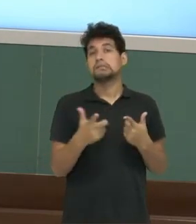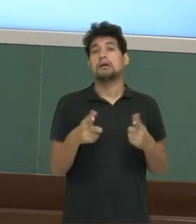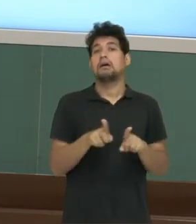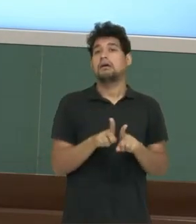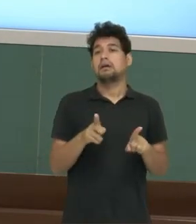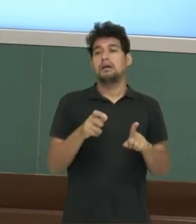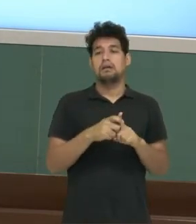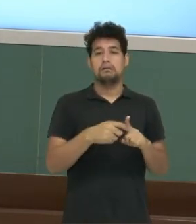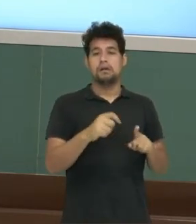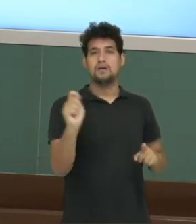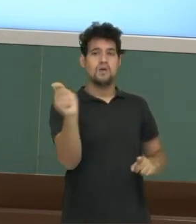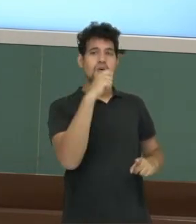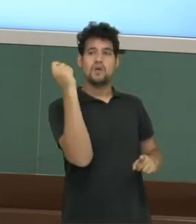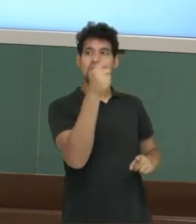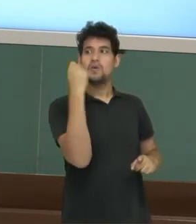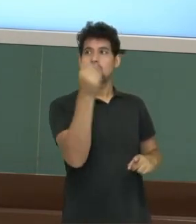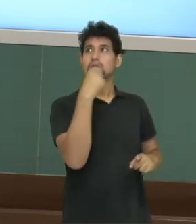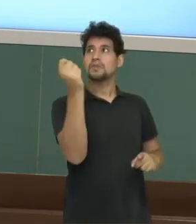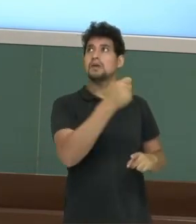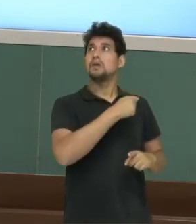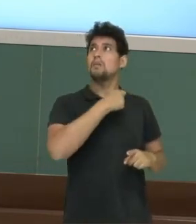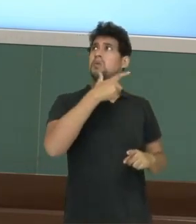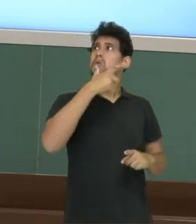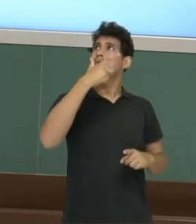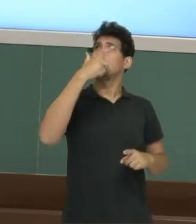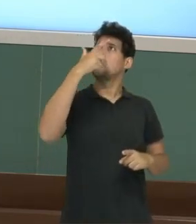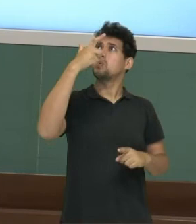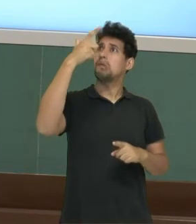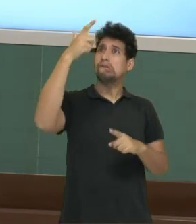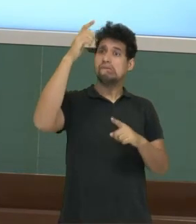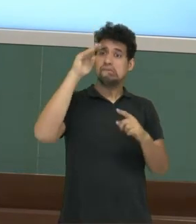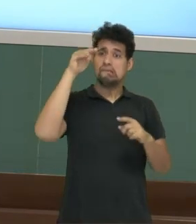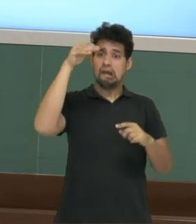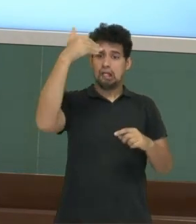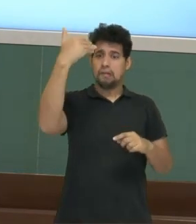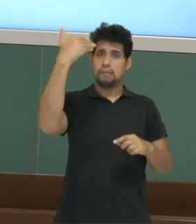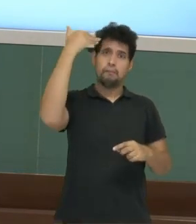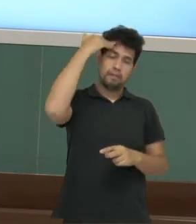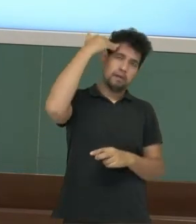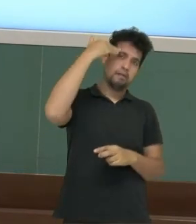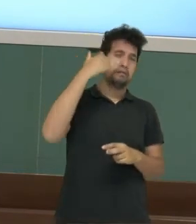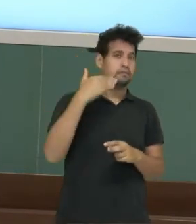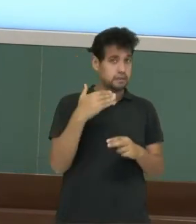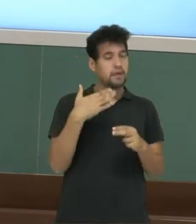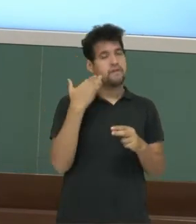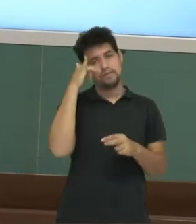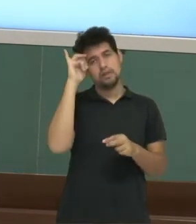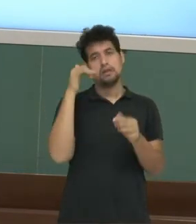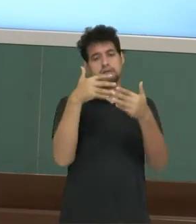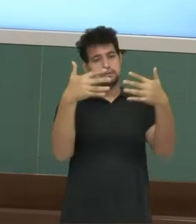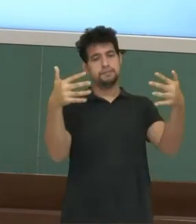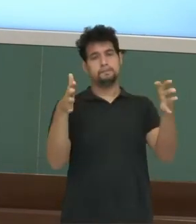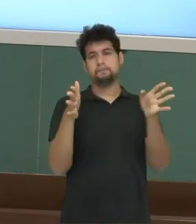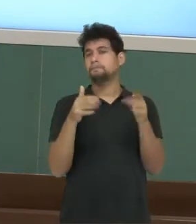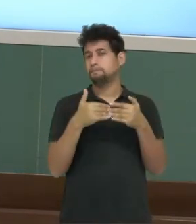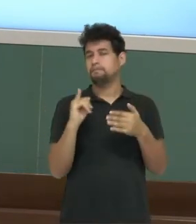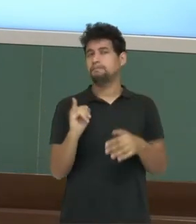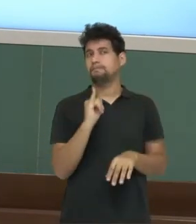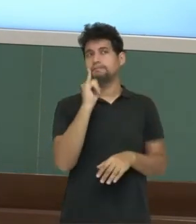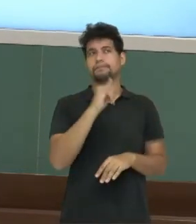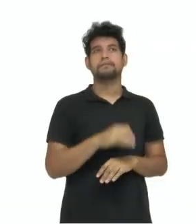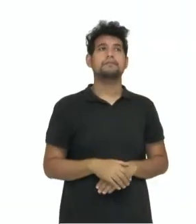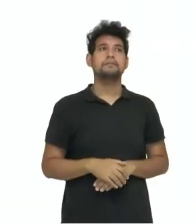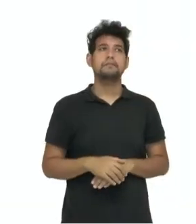possa, se for arremessado, se for solto no momento errado, acertar alguém que esteja acompanhando a prova, tá?